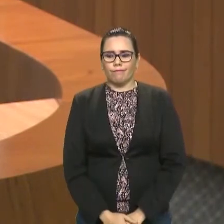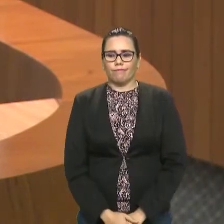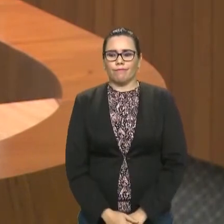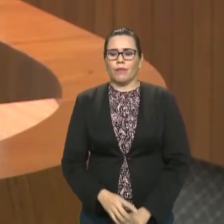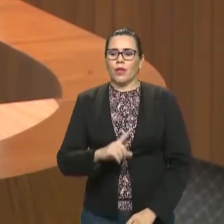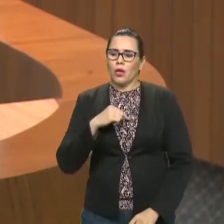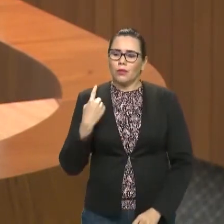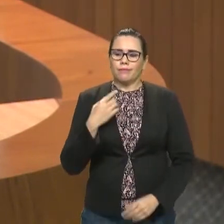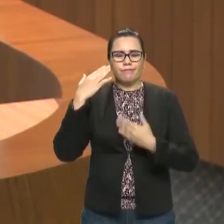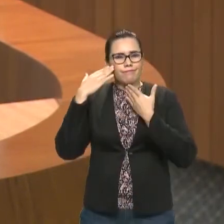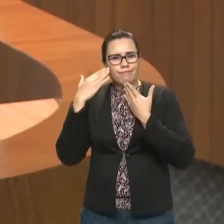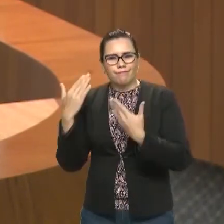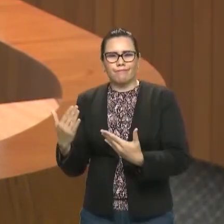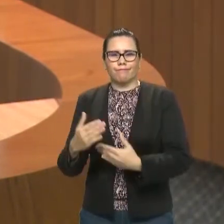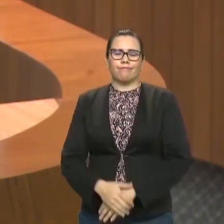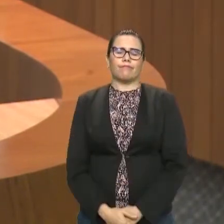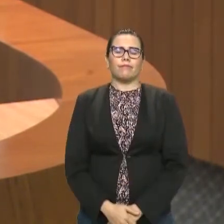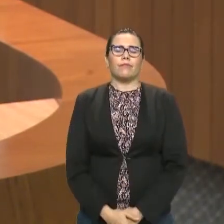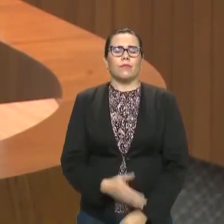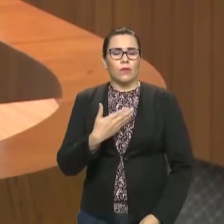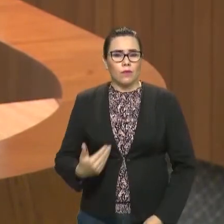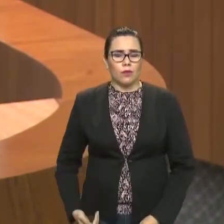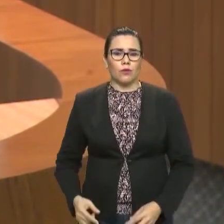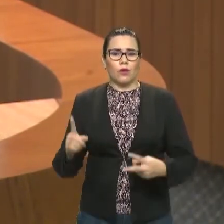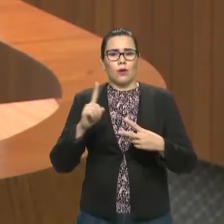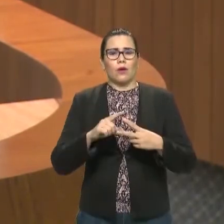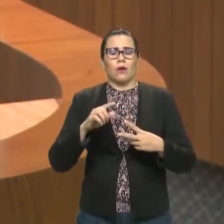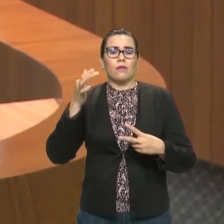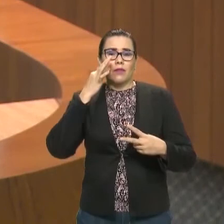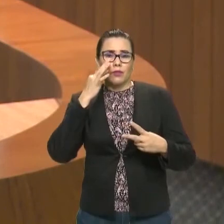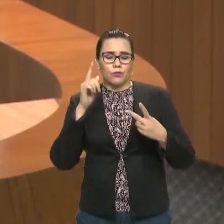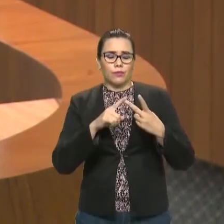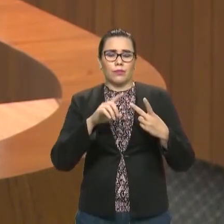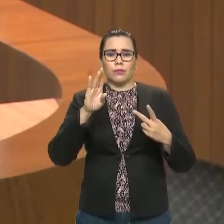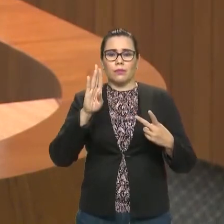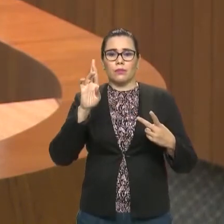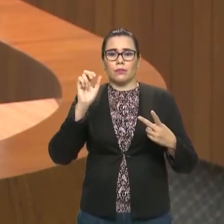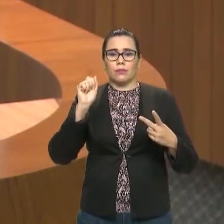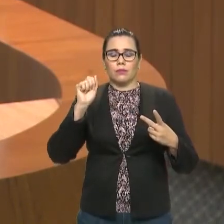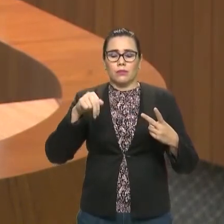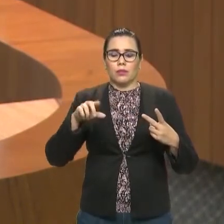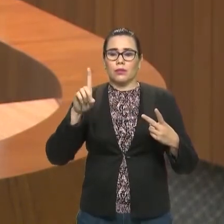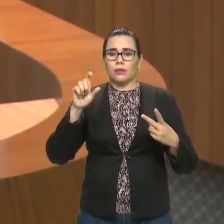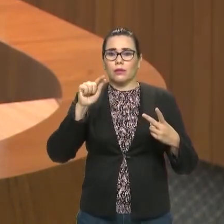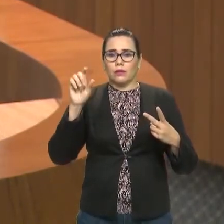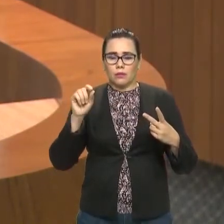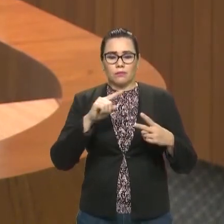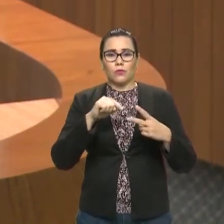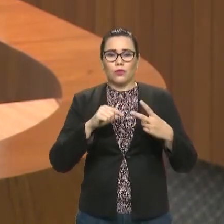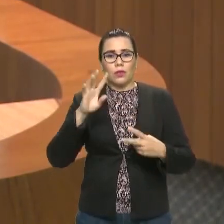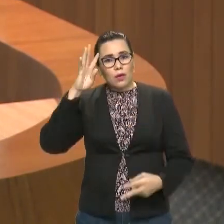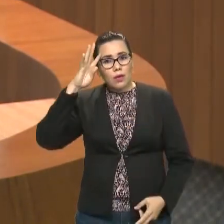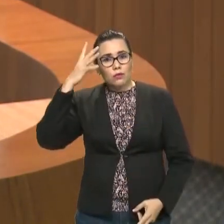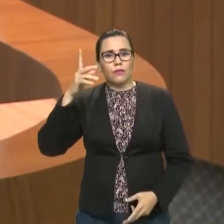Flávio Dino ao Governador Brandão por se dispuserem a tomar a decisão política de fazer esse hospital